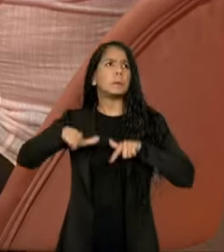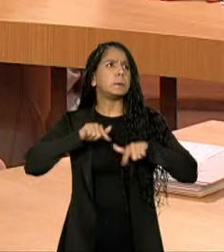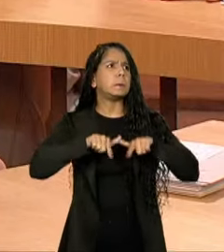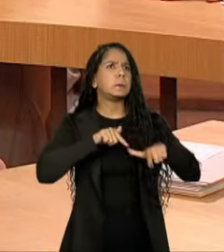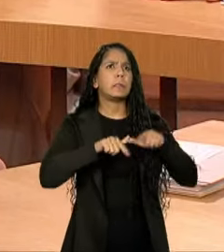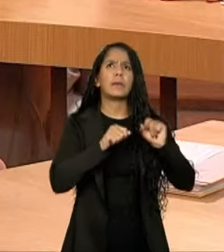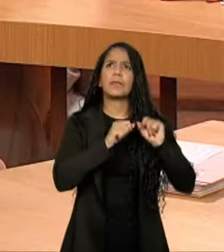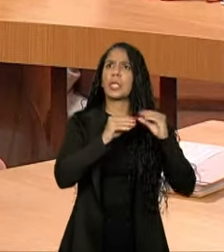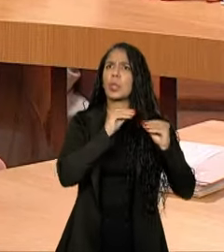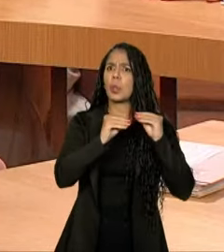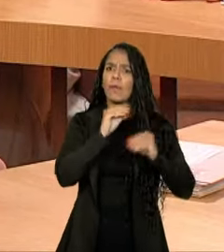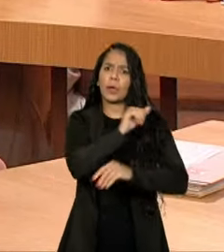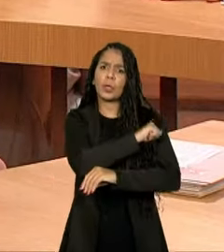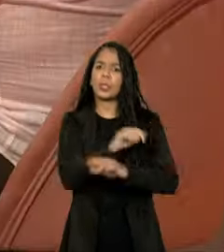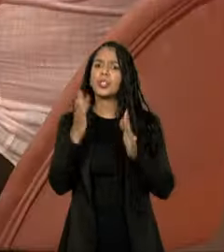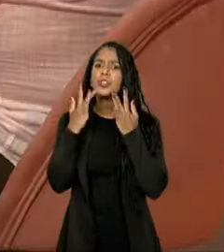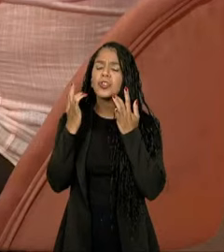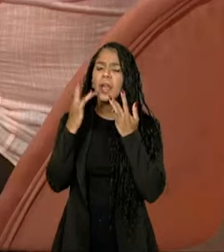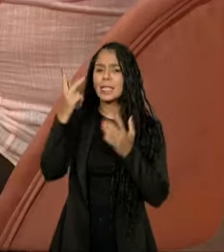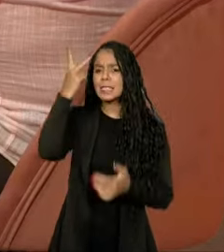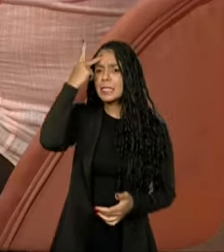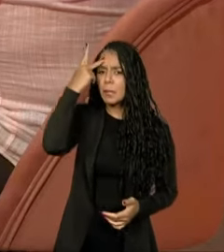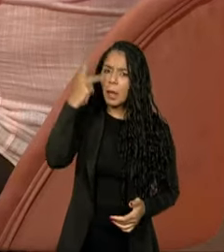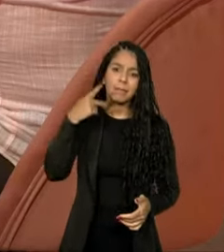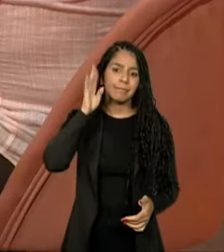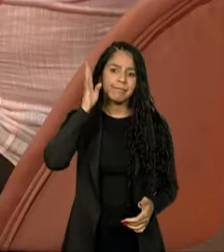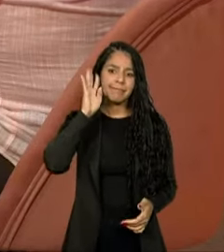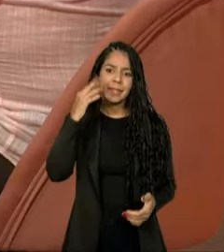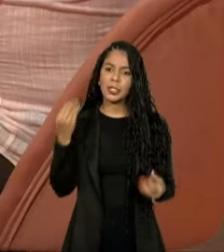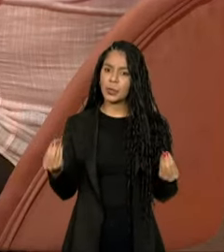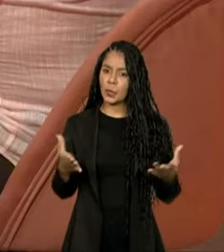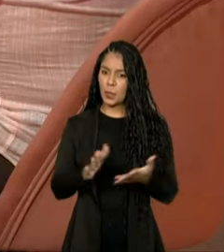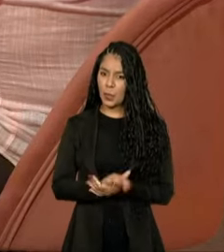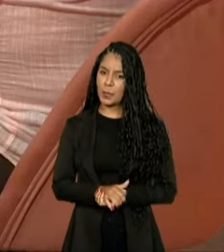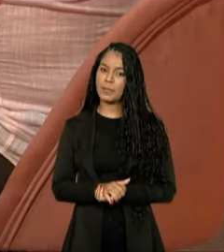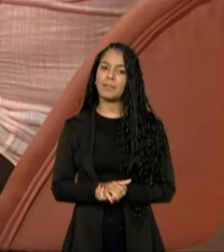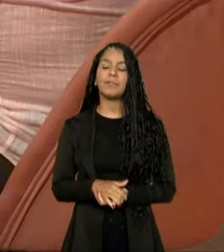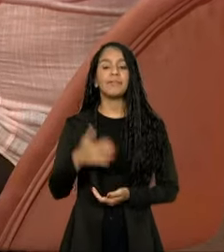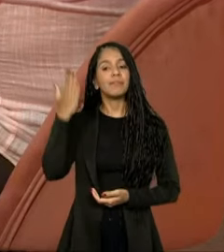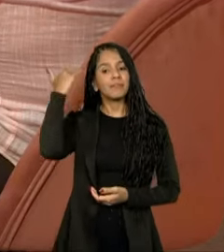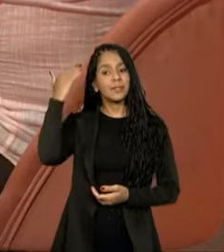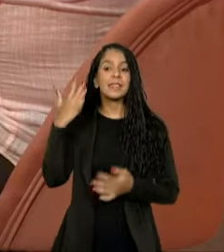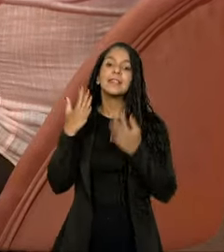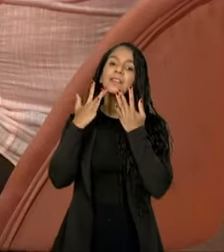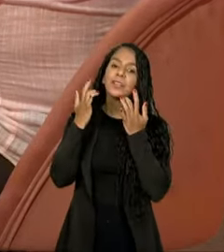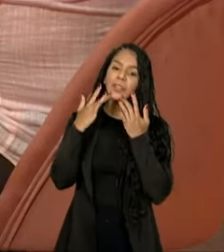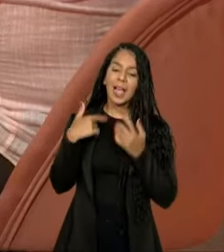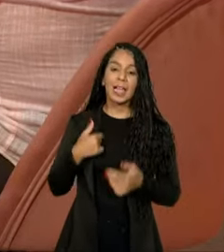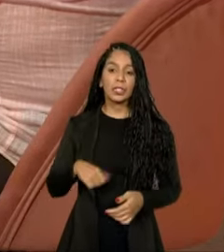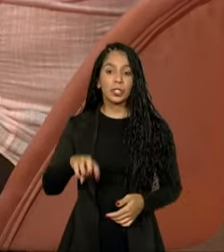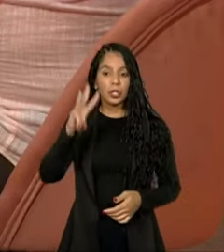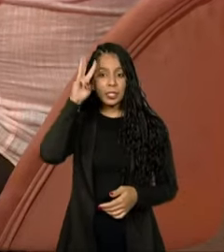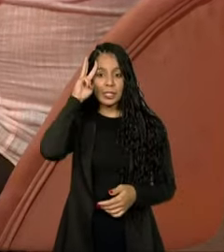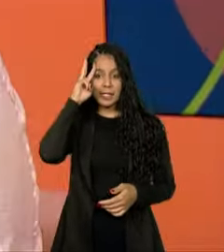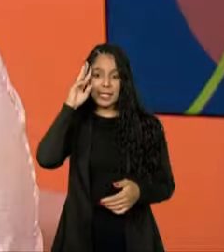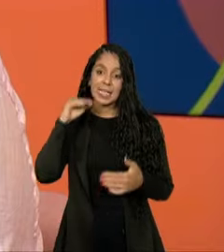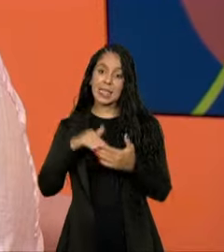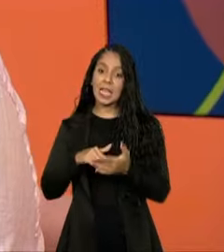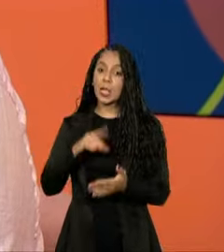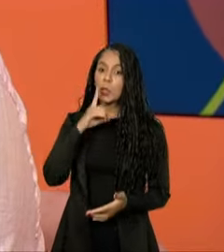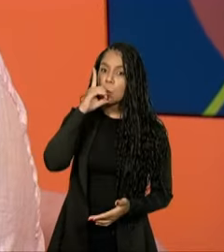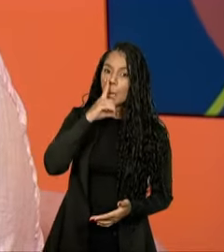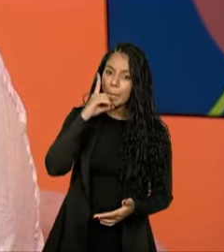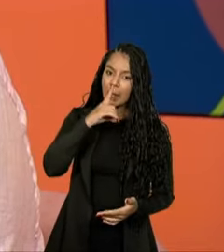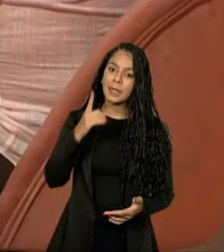fazia novela no Rio de Janeiro e teatro em São Paulo, você pode imaginar? Assim, naquela época a gente fazia teatro de terça... Terça, domingo.